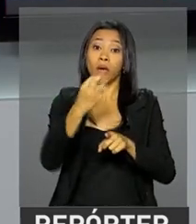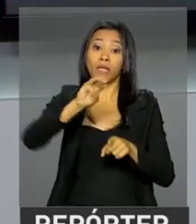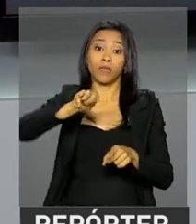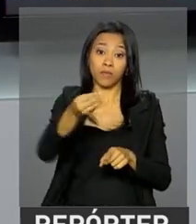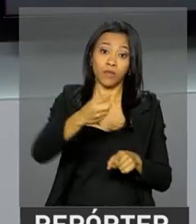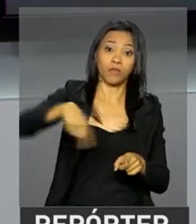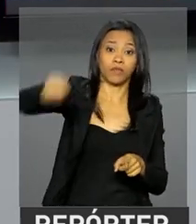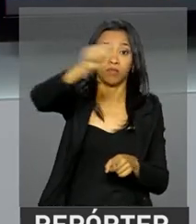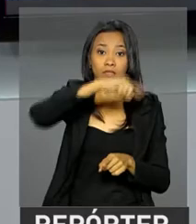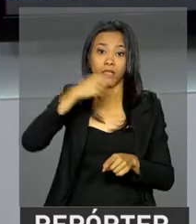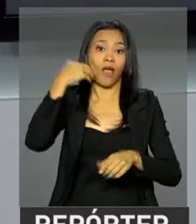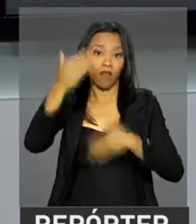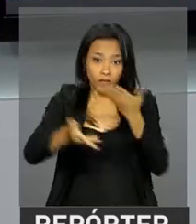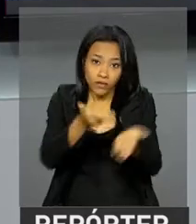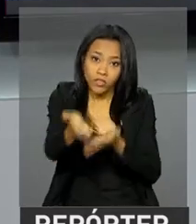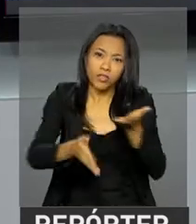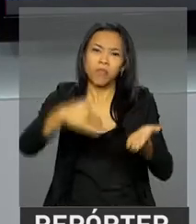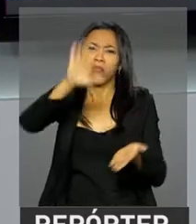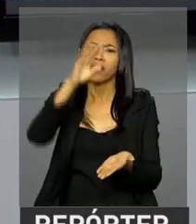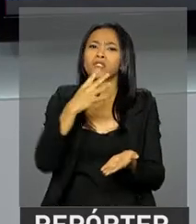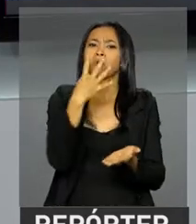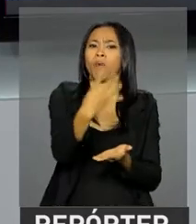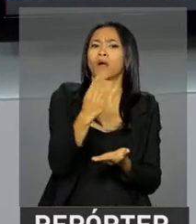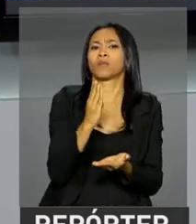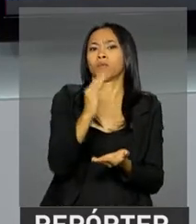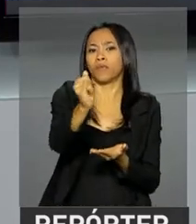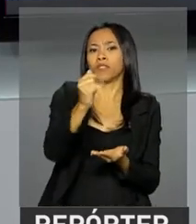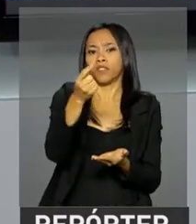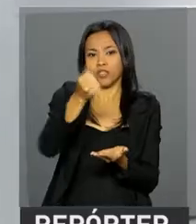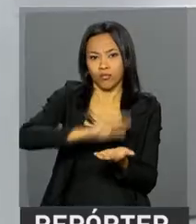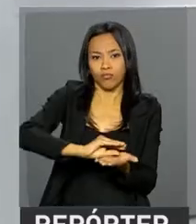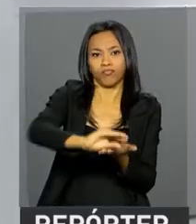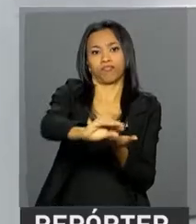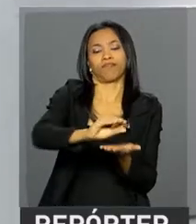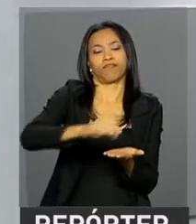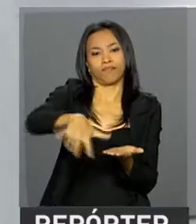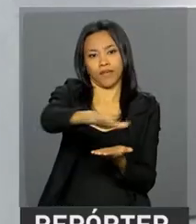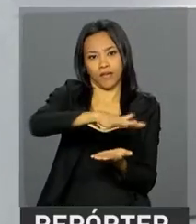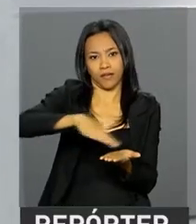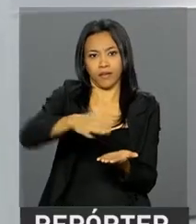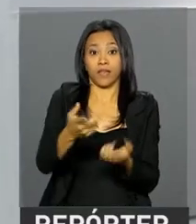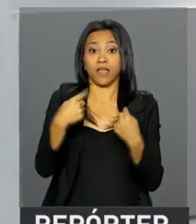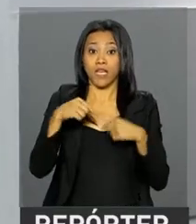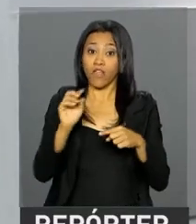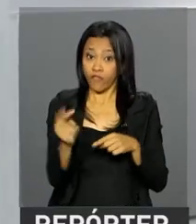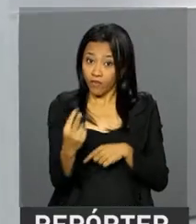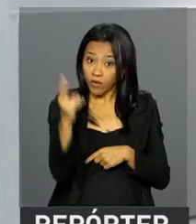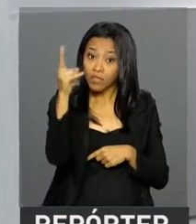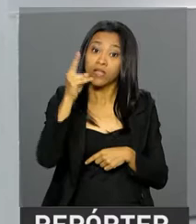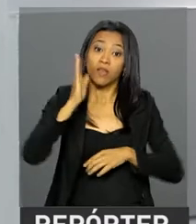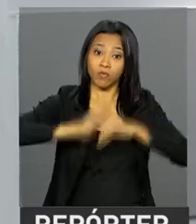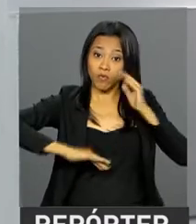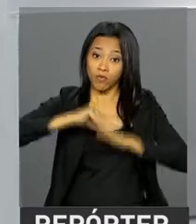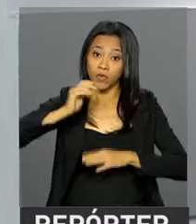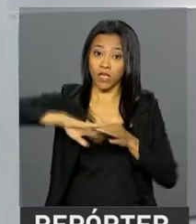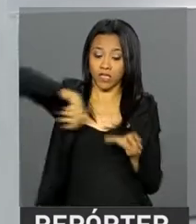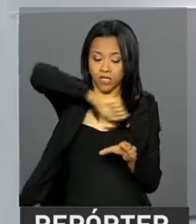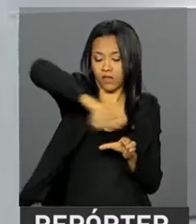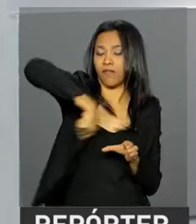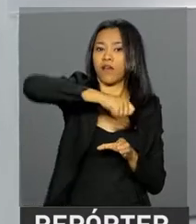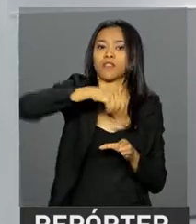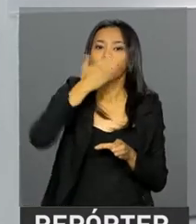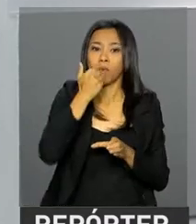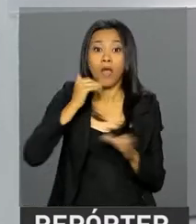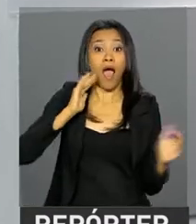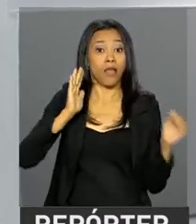ano serão investidos mais de 4 bilhões de reais no programa. E para valorizar o trabalho das merendeiras, estão abertas